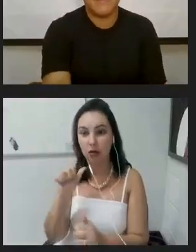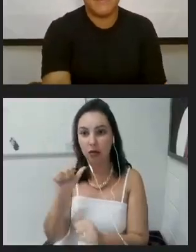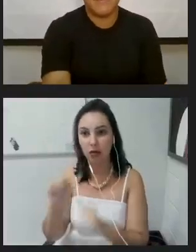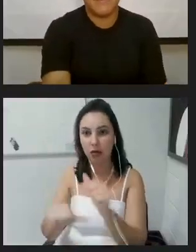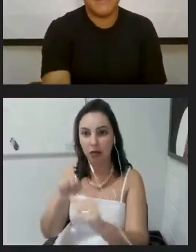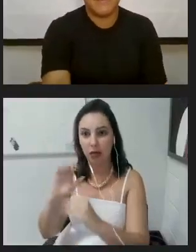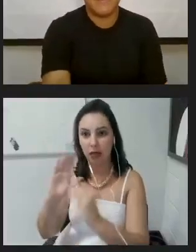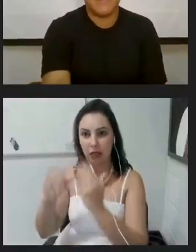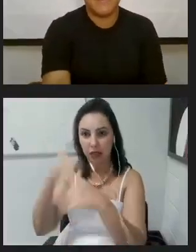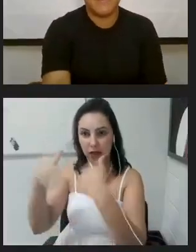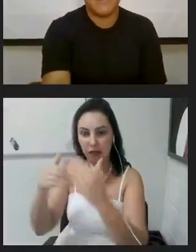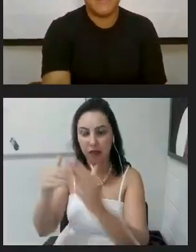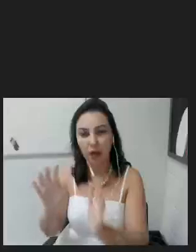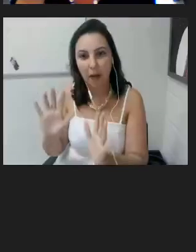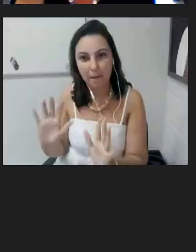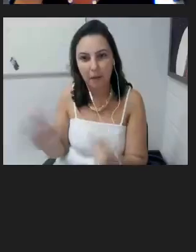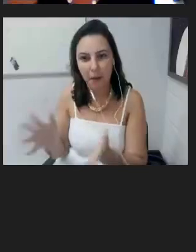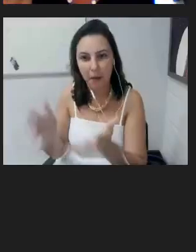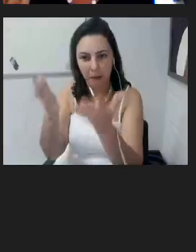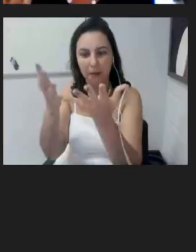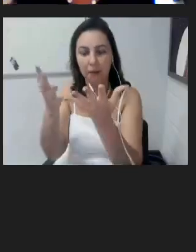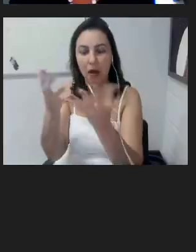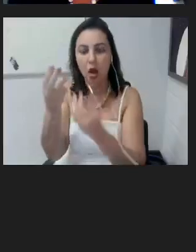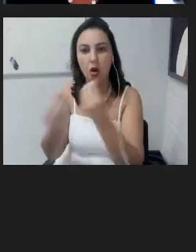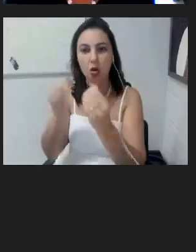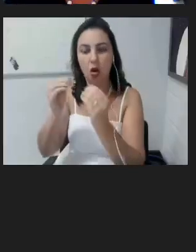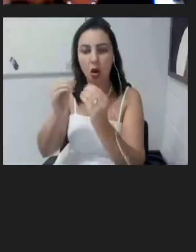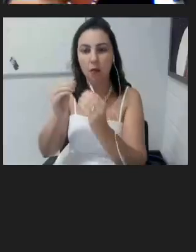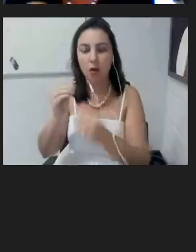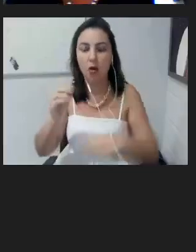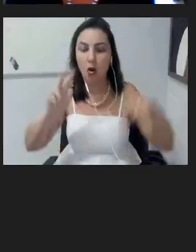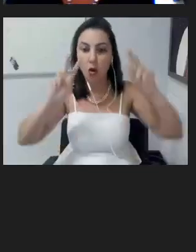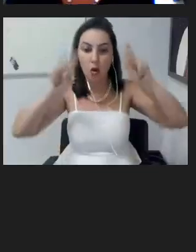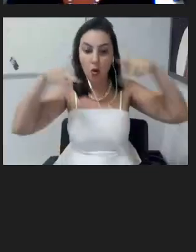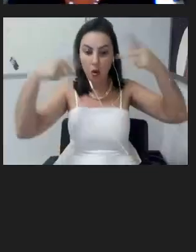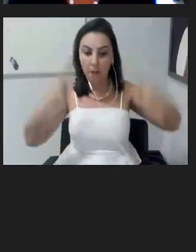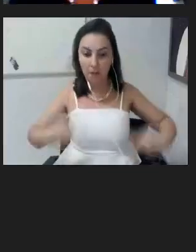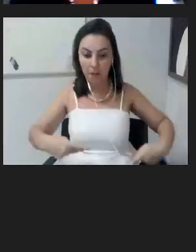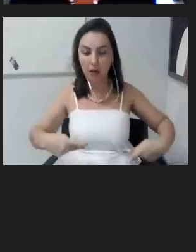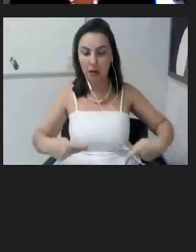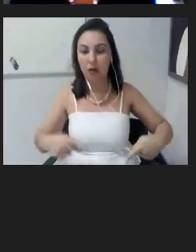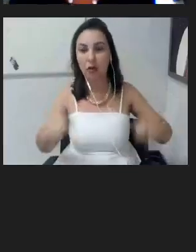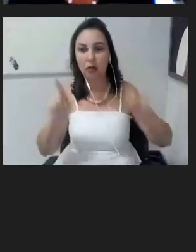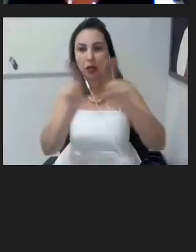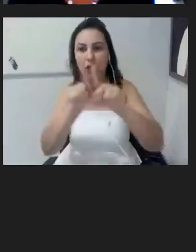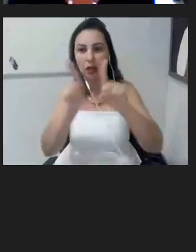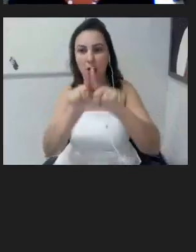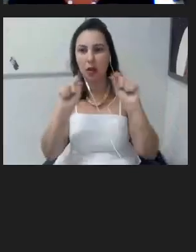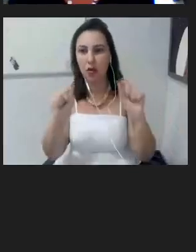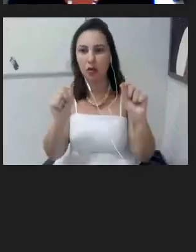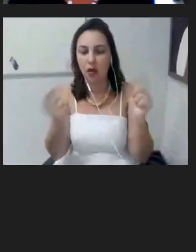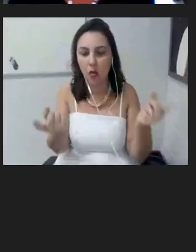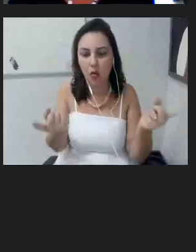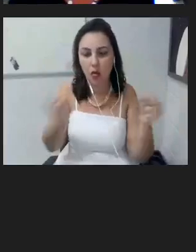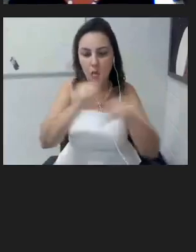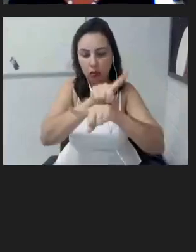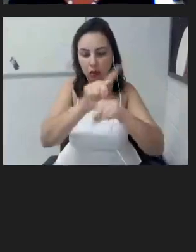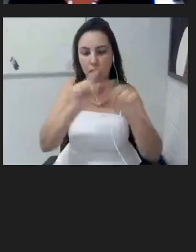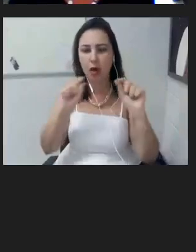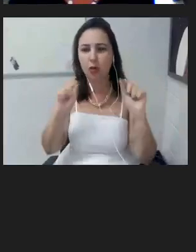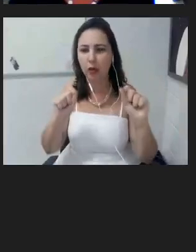uma promoção do nosso processo de humanização e tem um efeito contrário, que é do